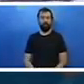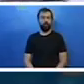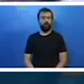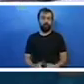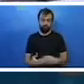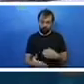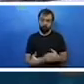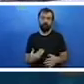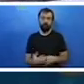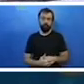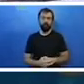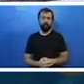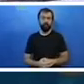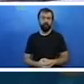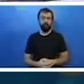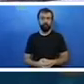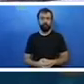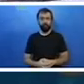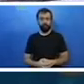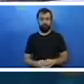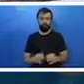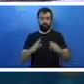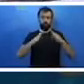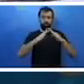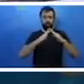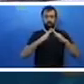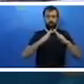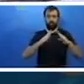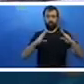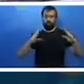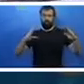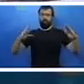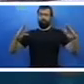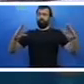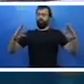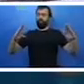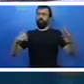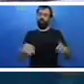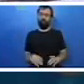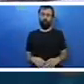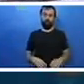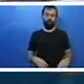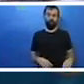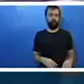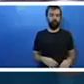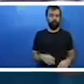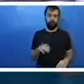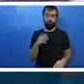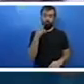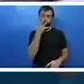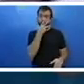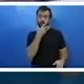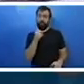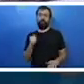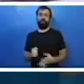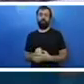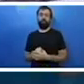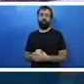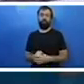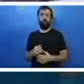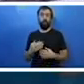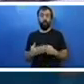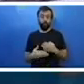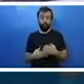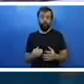Enquanto isso, pessoal, num belo solar ali das cidades mineiras, né? Começou